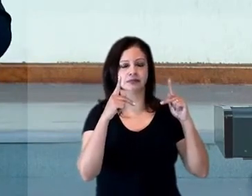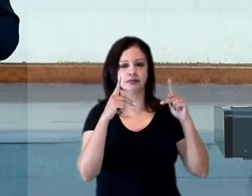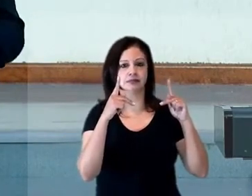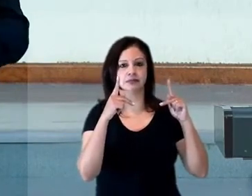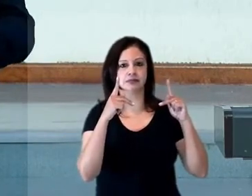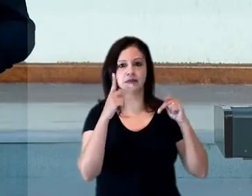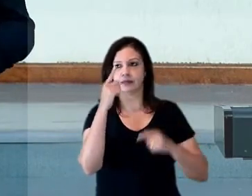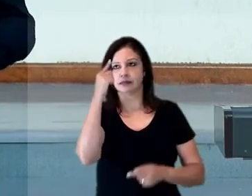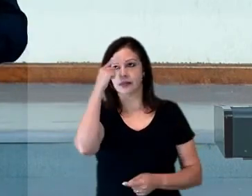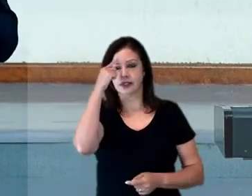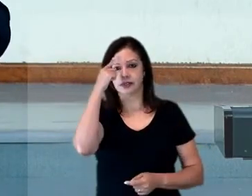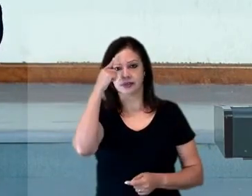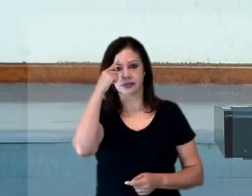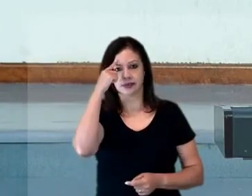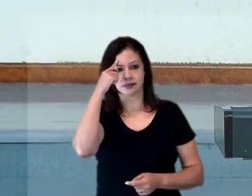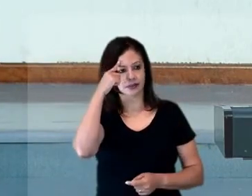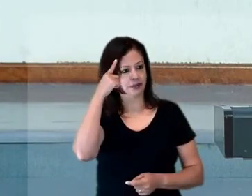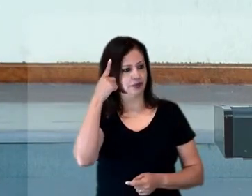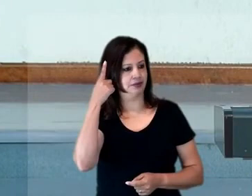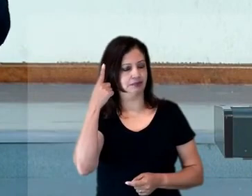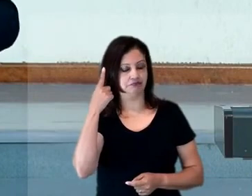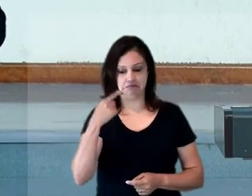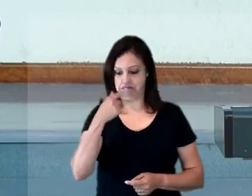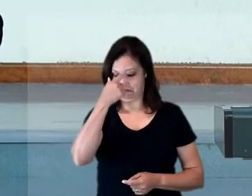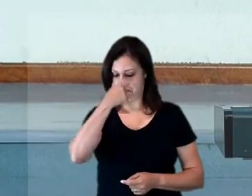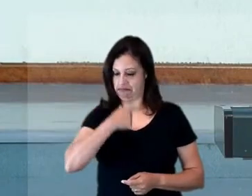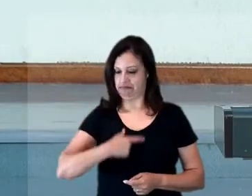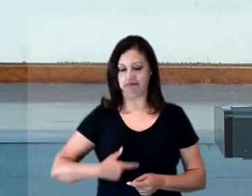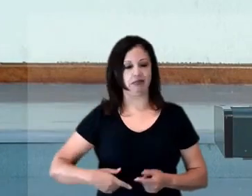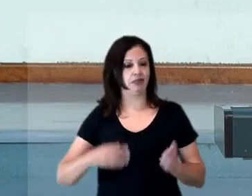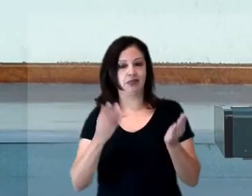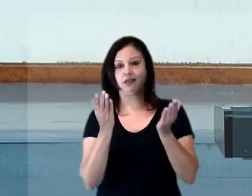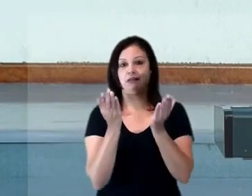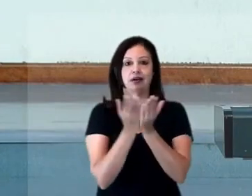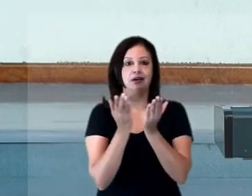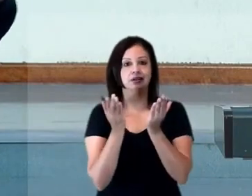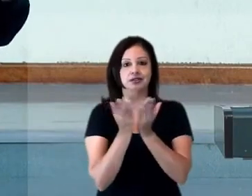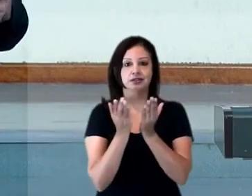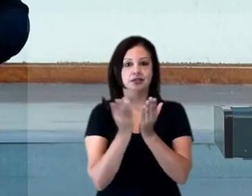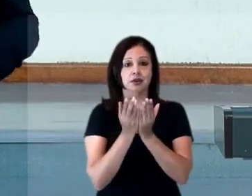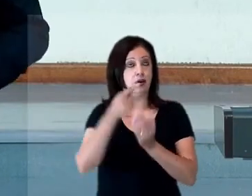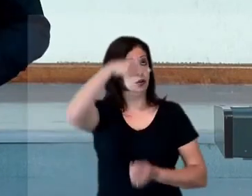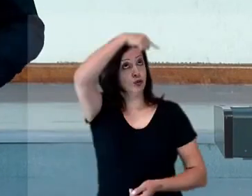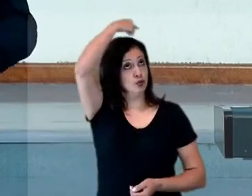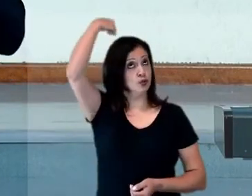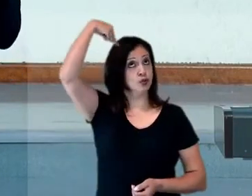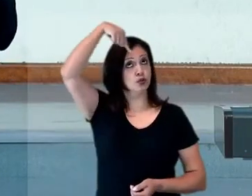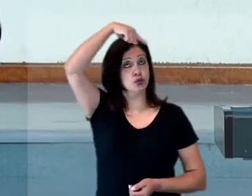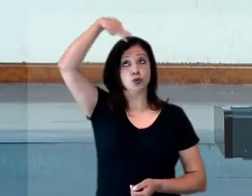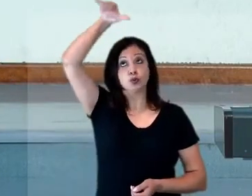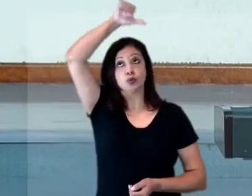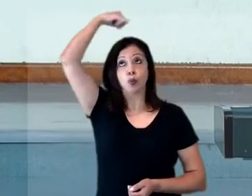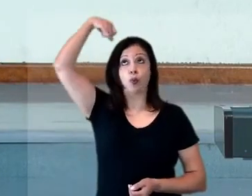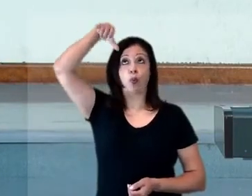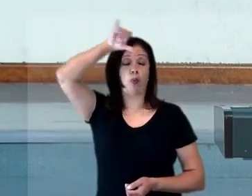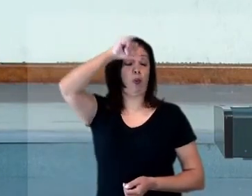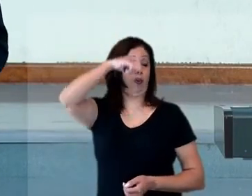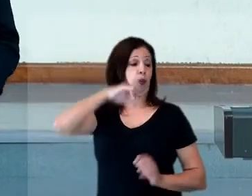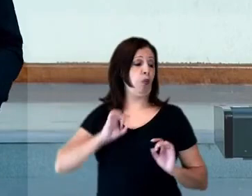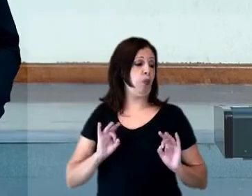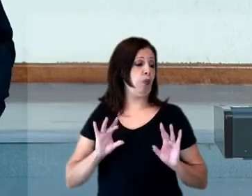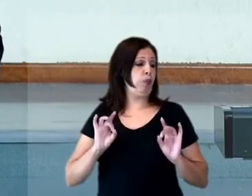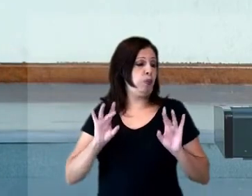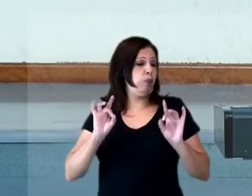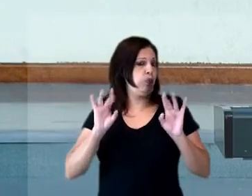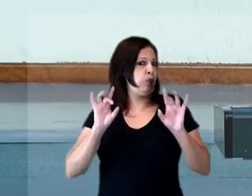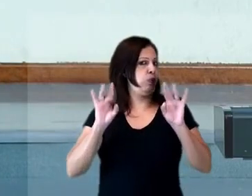que estamos de fato nos colocando na condição de crentes, santos, ungidos, intocáveis?